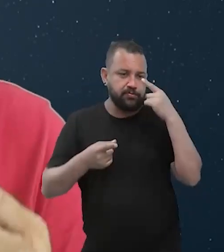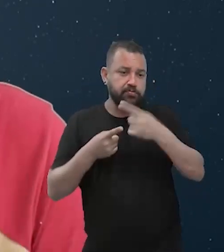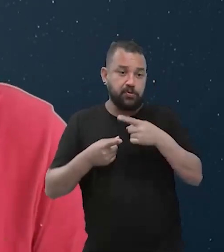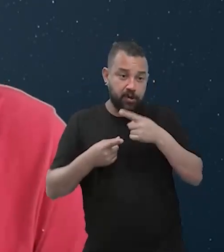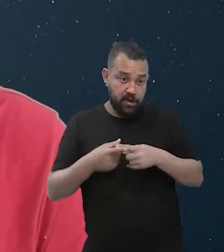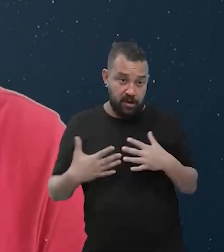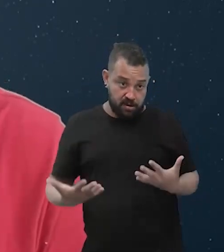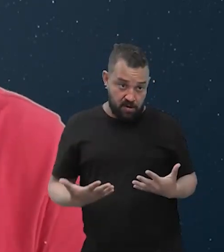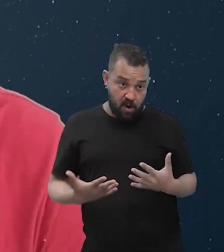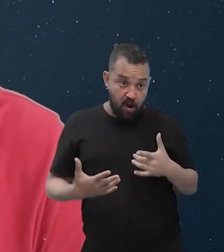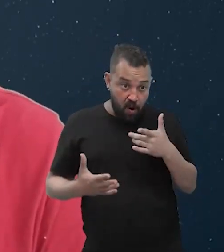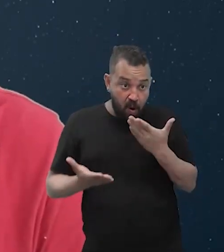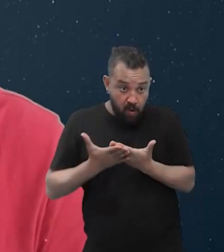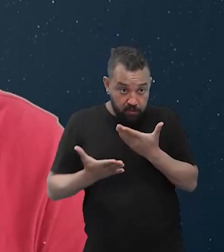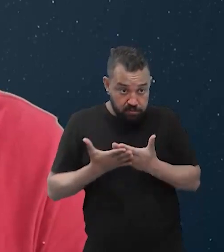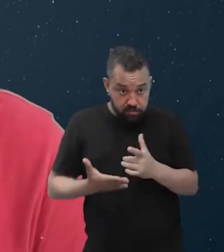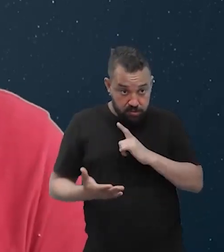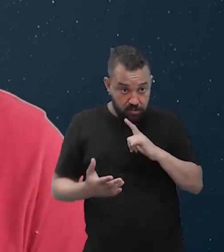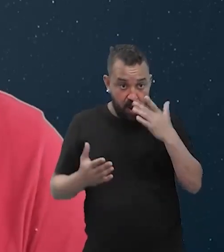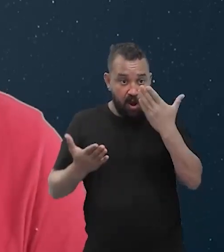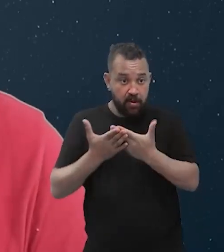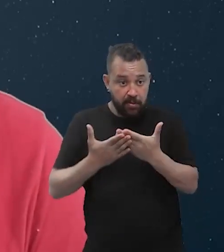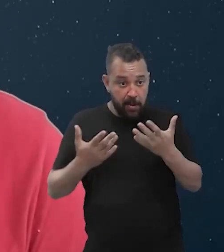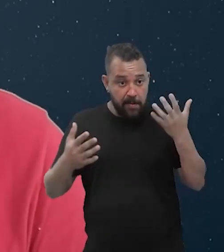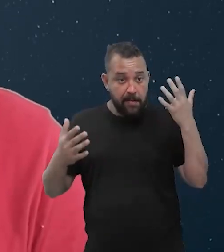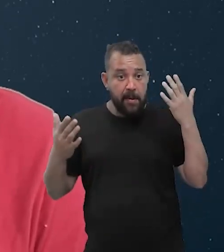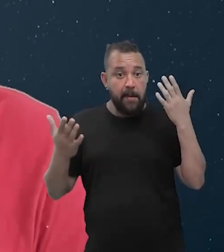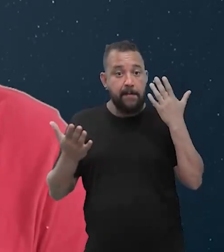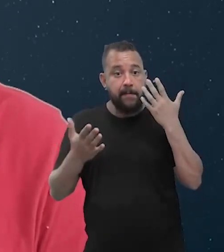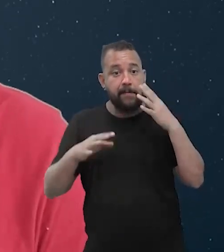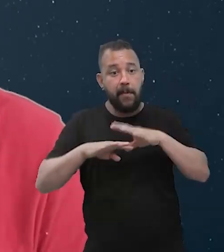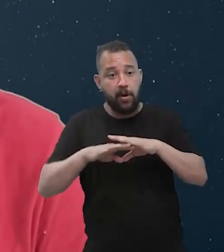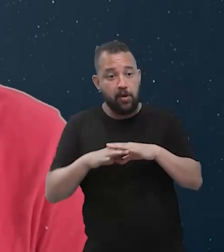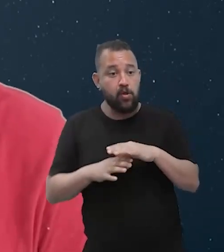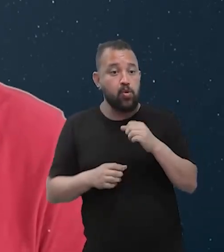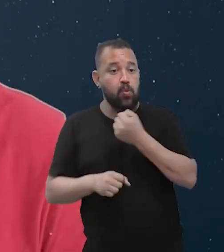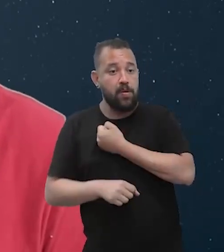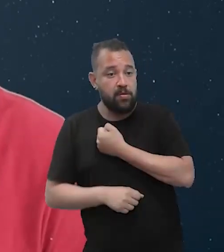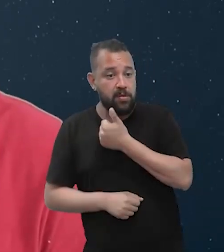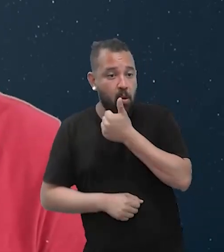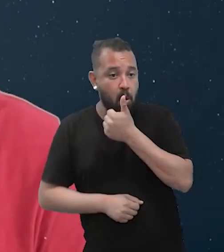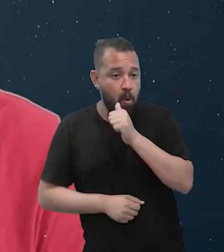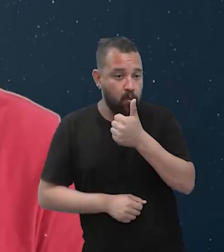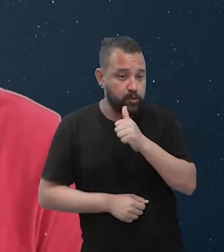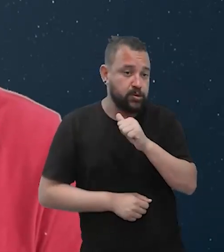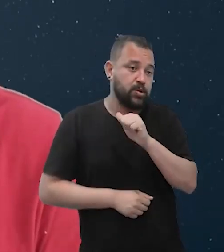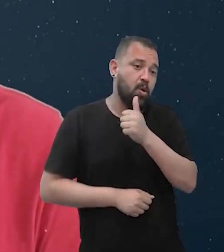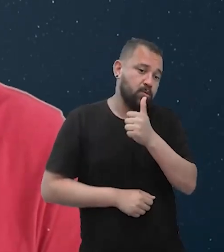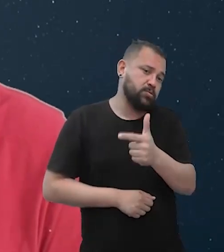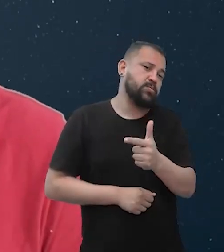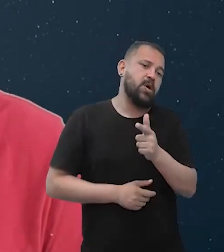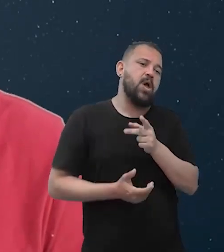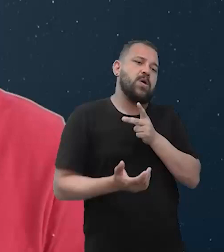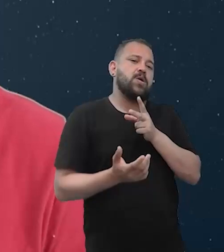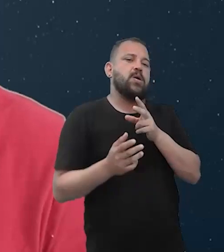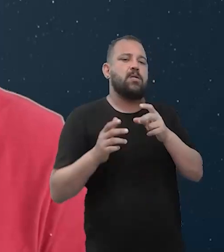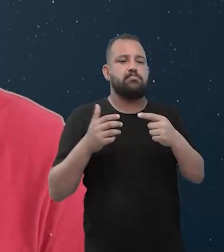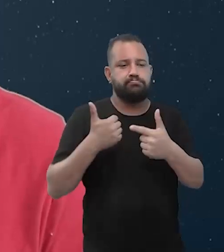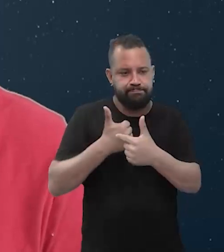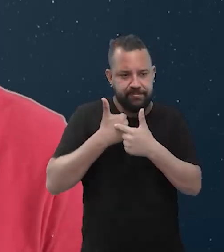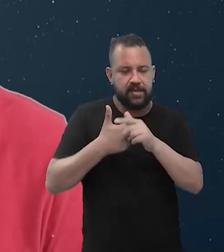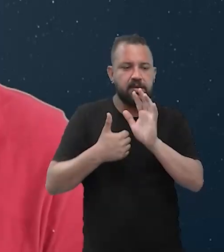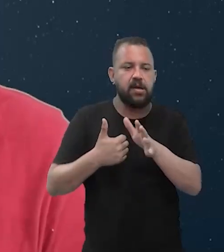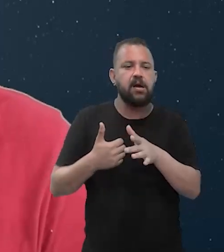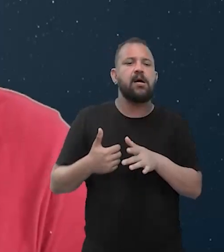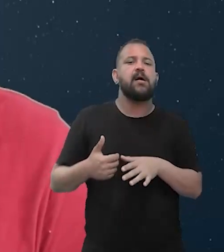hoje temos aula de matemática número 11 e número 12, tá certo? Na sequência, tu já clica no linkzinho da aula para que você seja direcionado para a